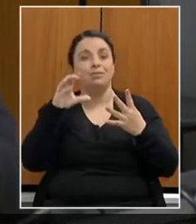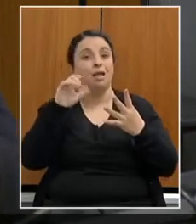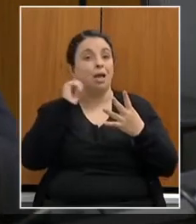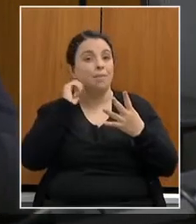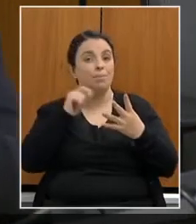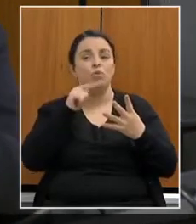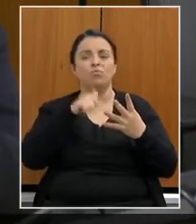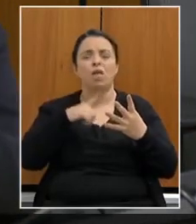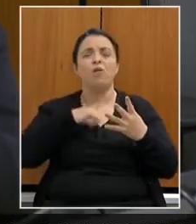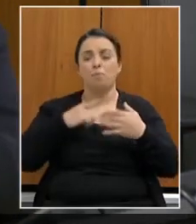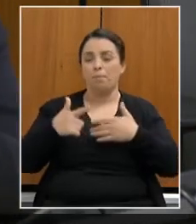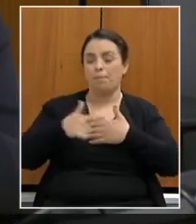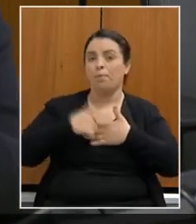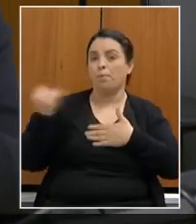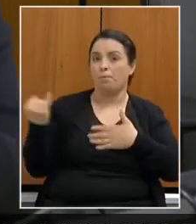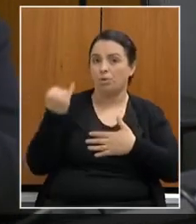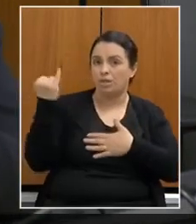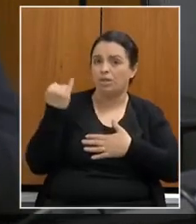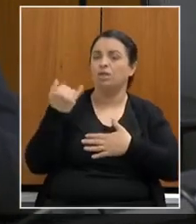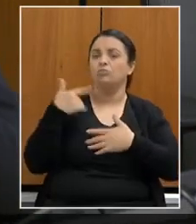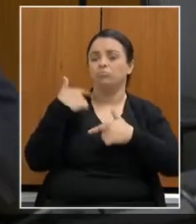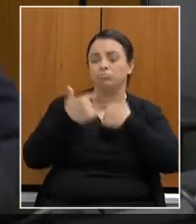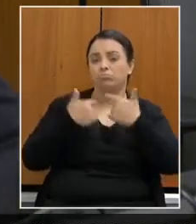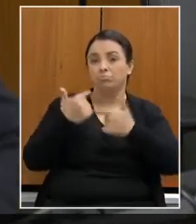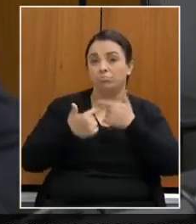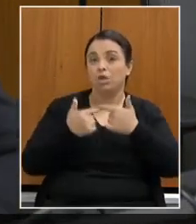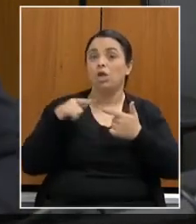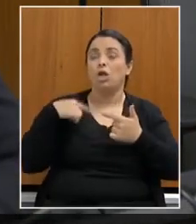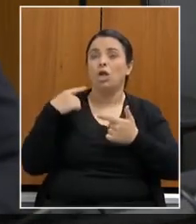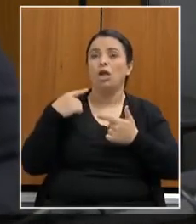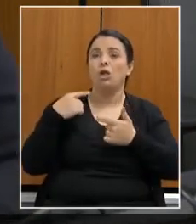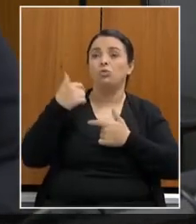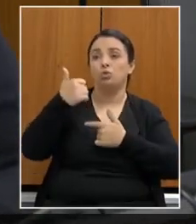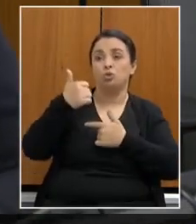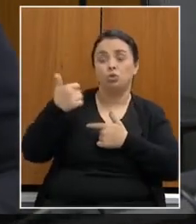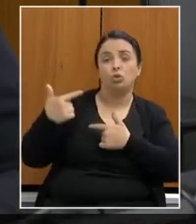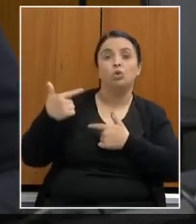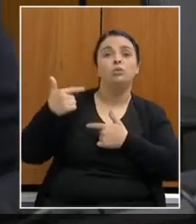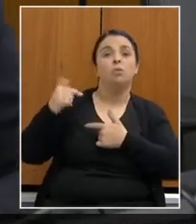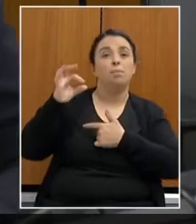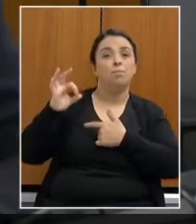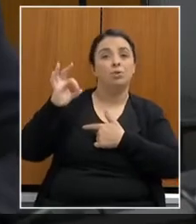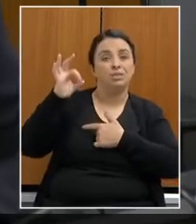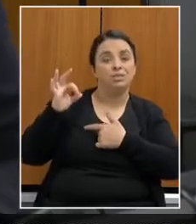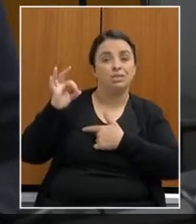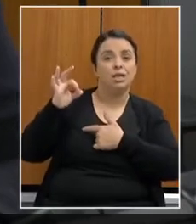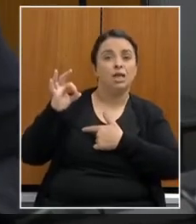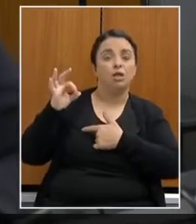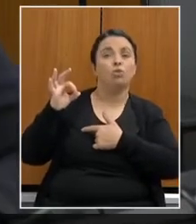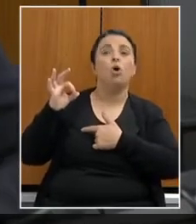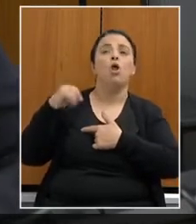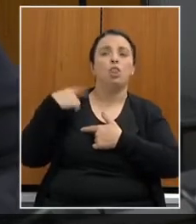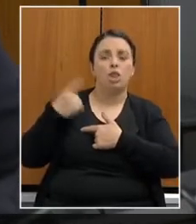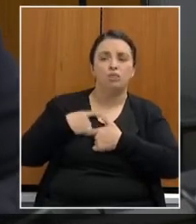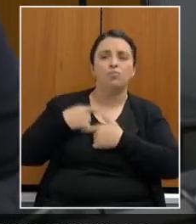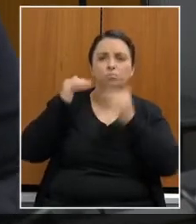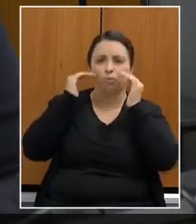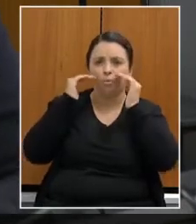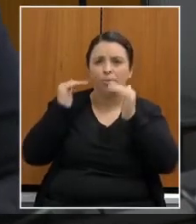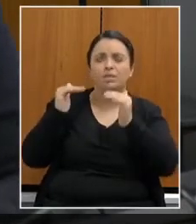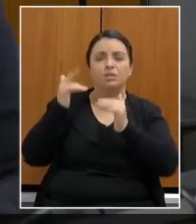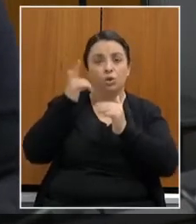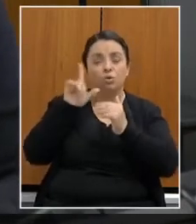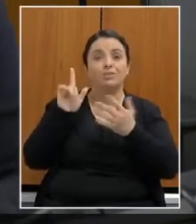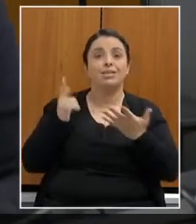e nós iremos executar os 12% de empenho liquidação e tentaremos, ao máximo, virar o ano